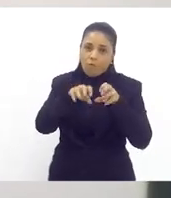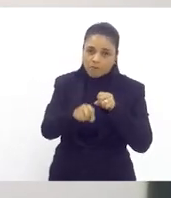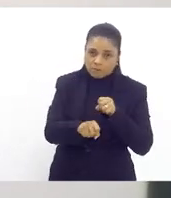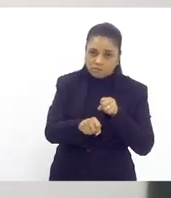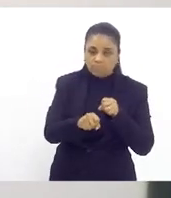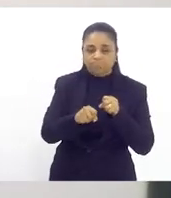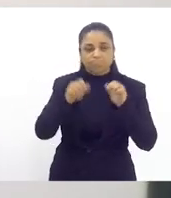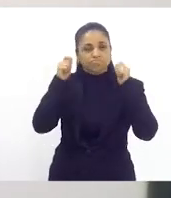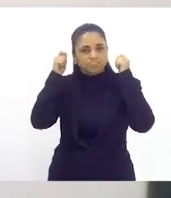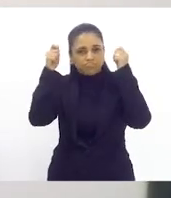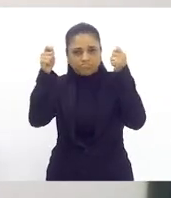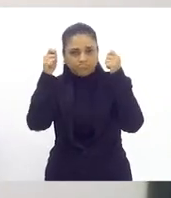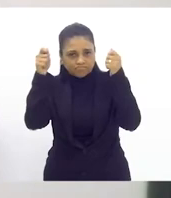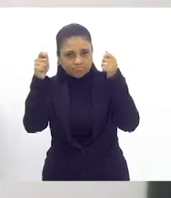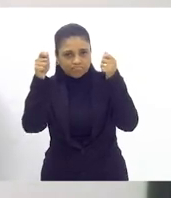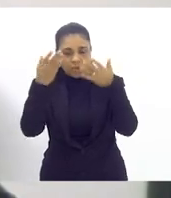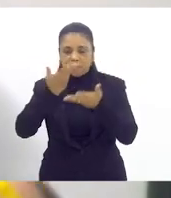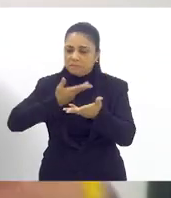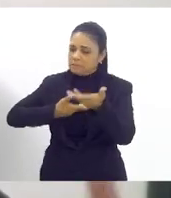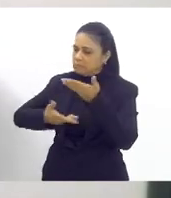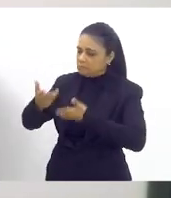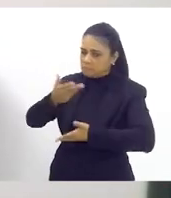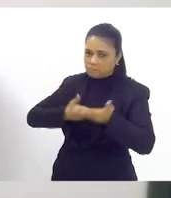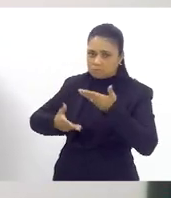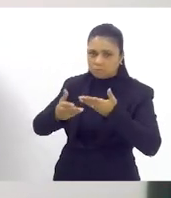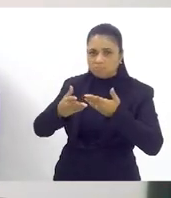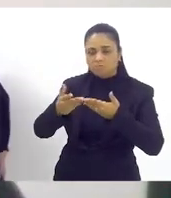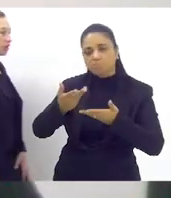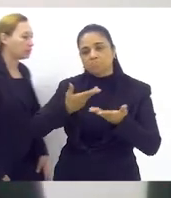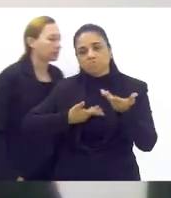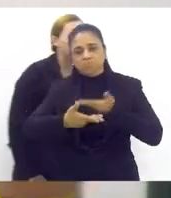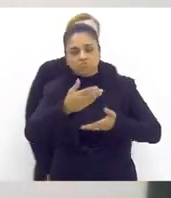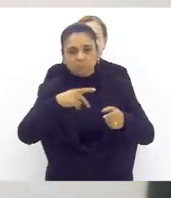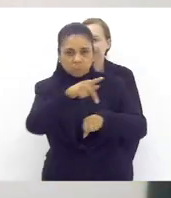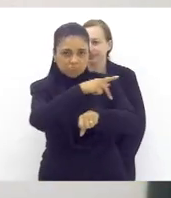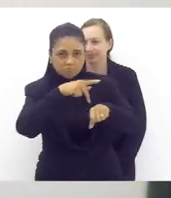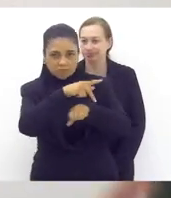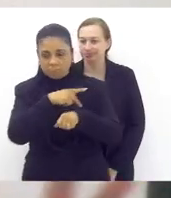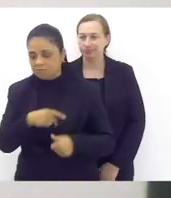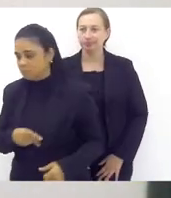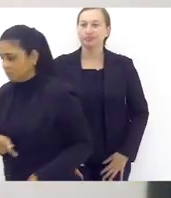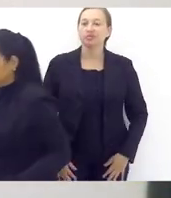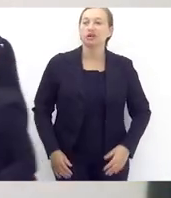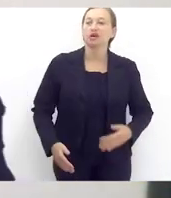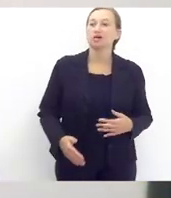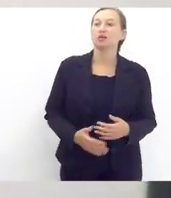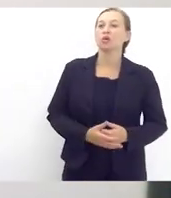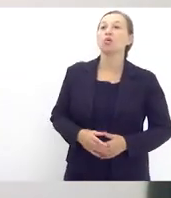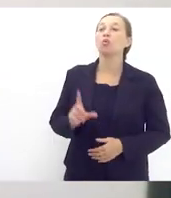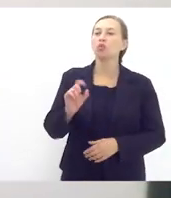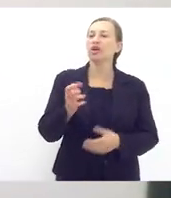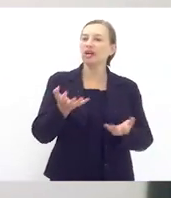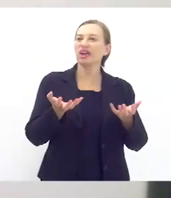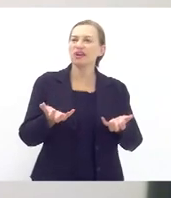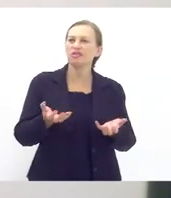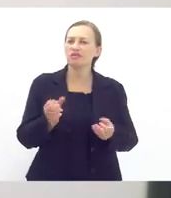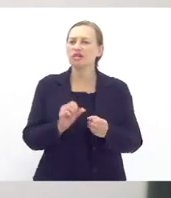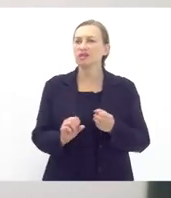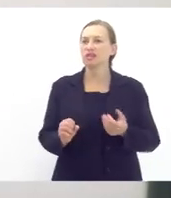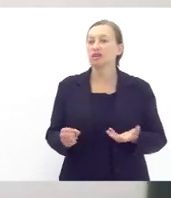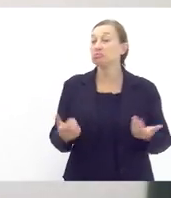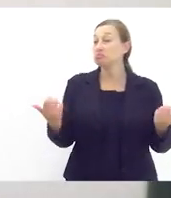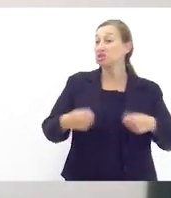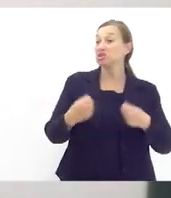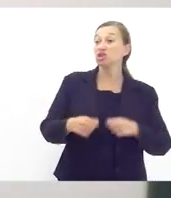ser para manifestação ele pode ser para circulação ele pode ser para intercâmbio ele pode ser para o que que a gente está afim de fazer que que tem de demanda que